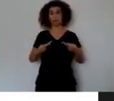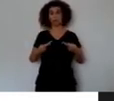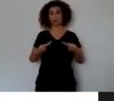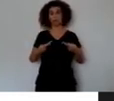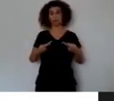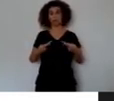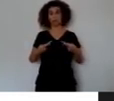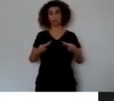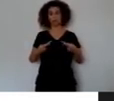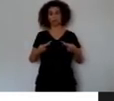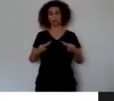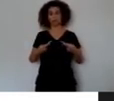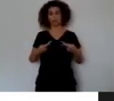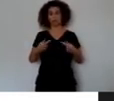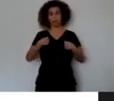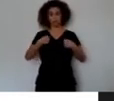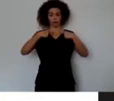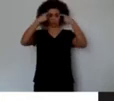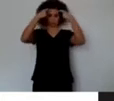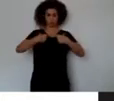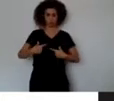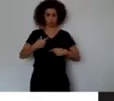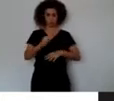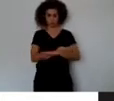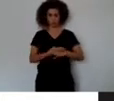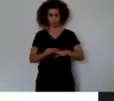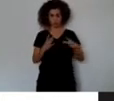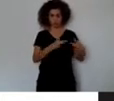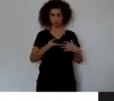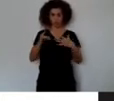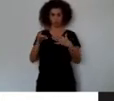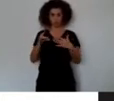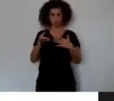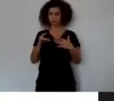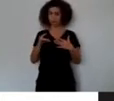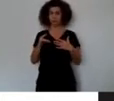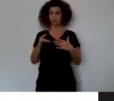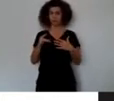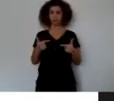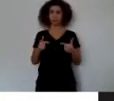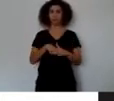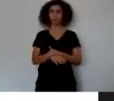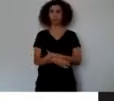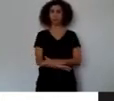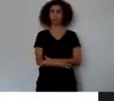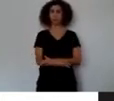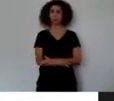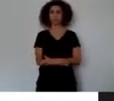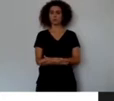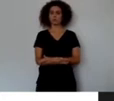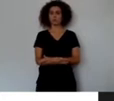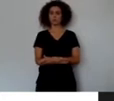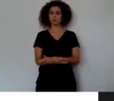a nos reconhecer como pessoas brancas, mas como uma coisa que simboliza a universalidade, assim, é um padrão a ser seguido,